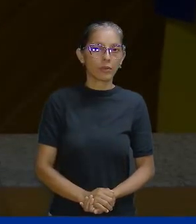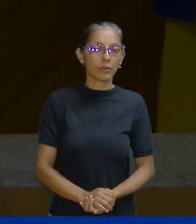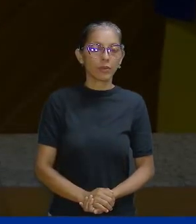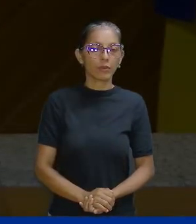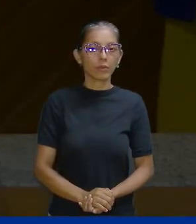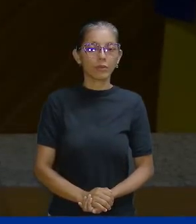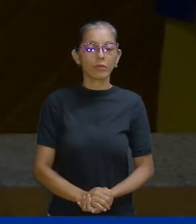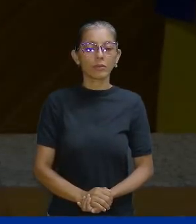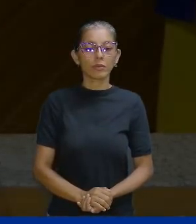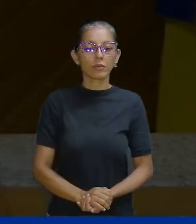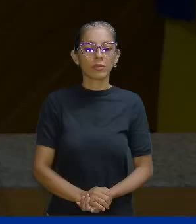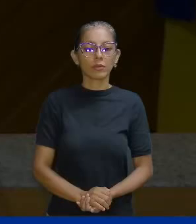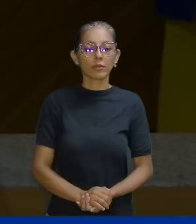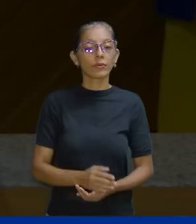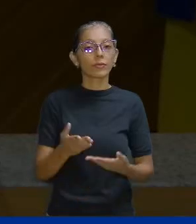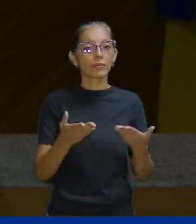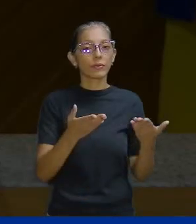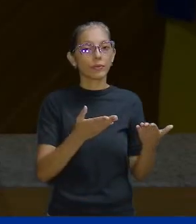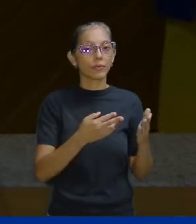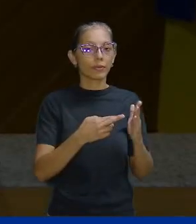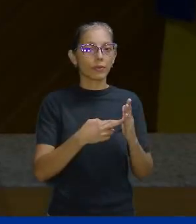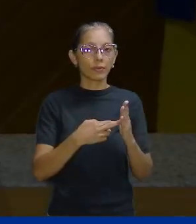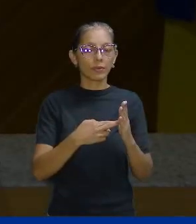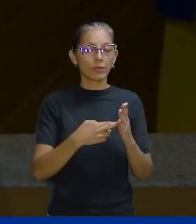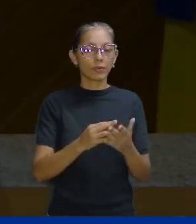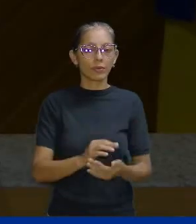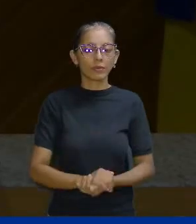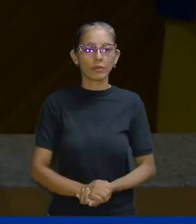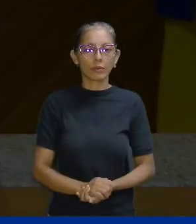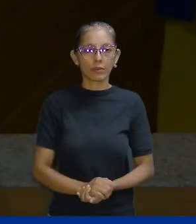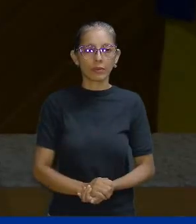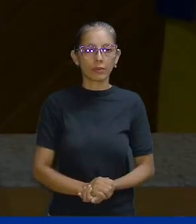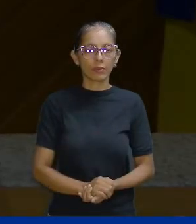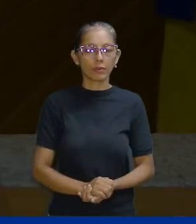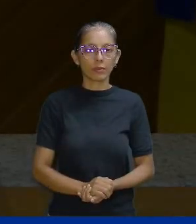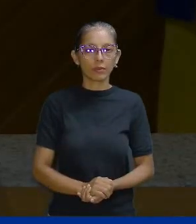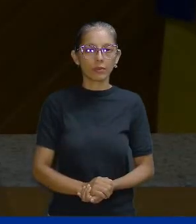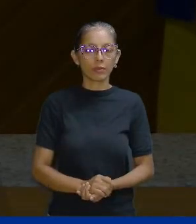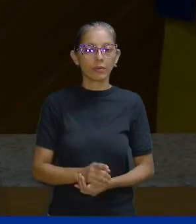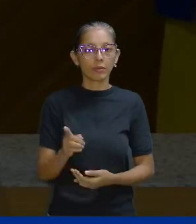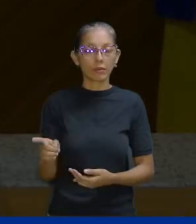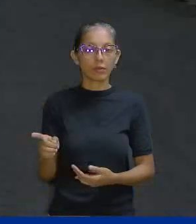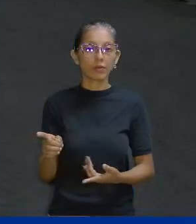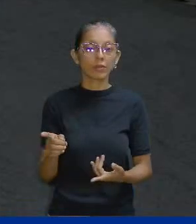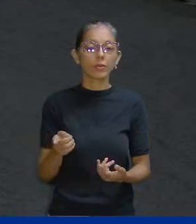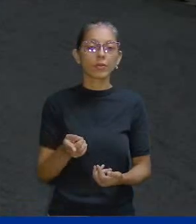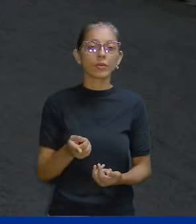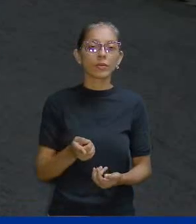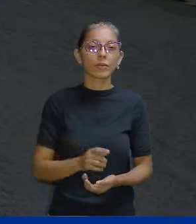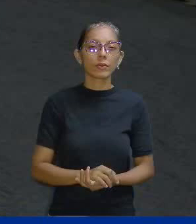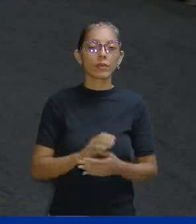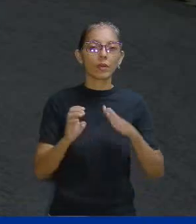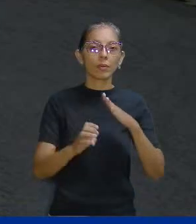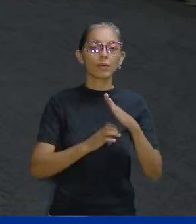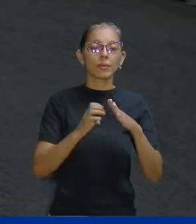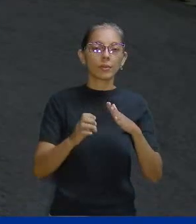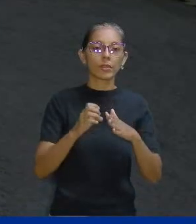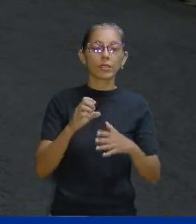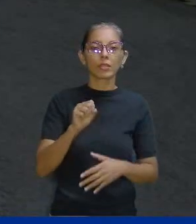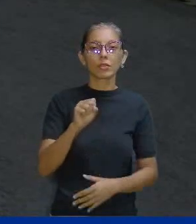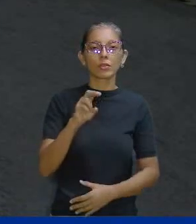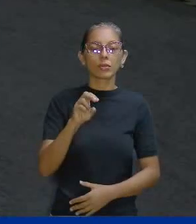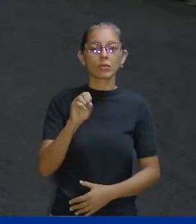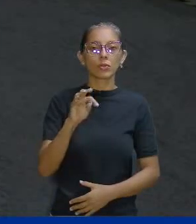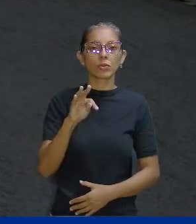A palavra está com o relator. A Rede Sustentabilidade opôs embargos de declaração contra a